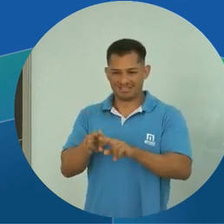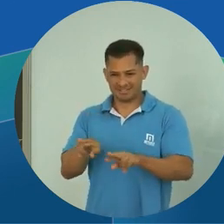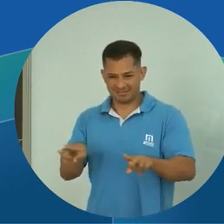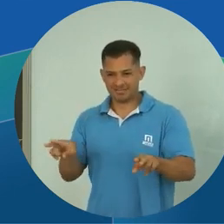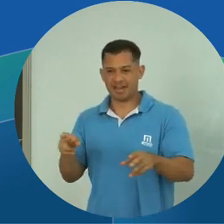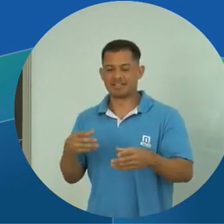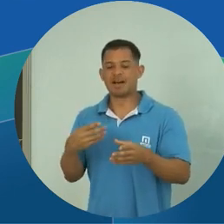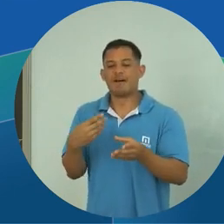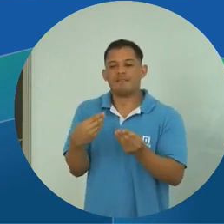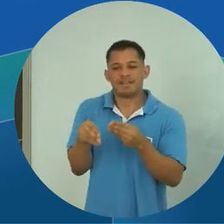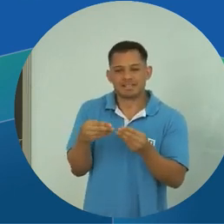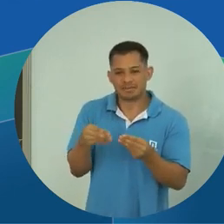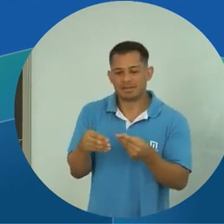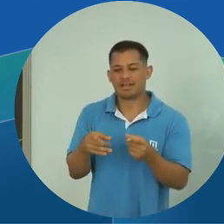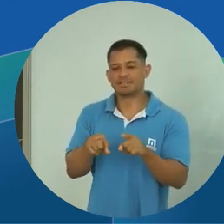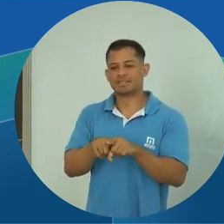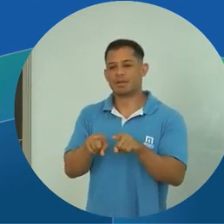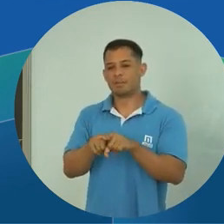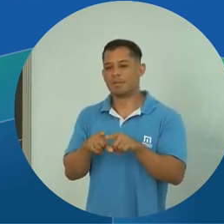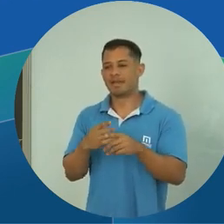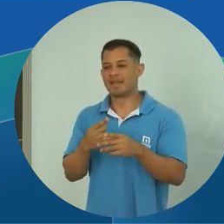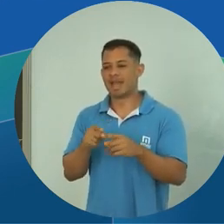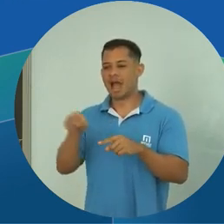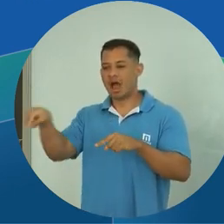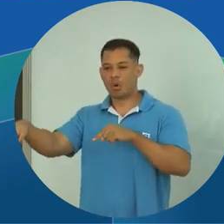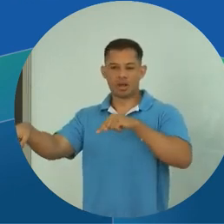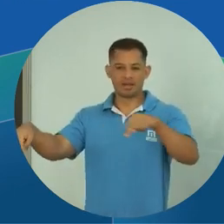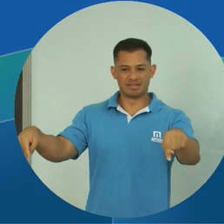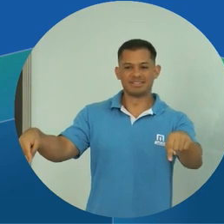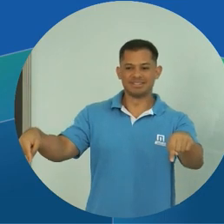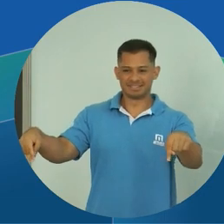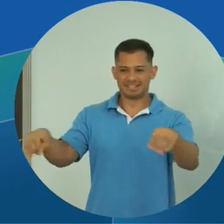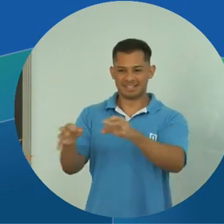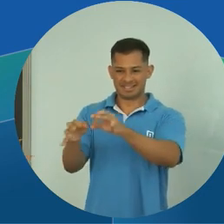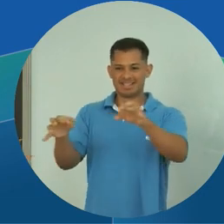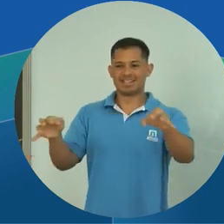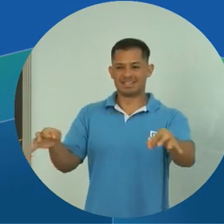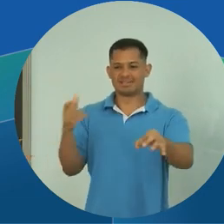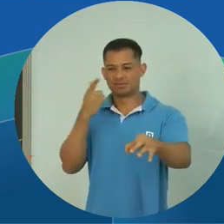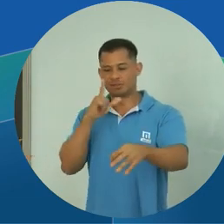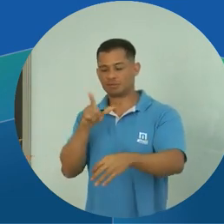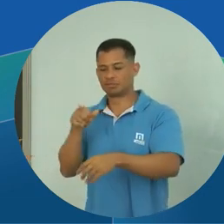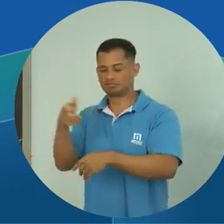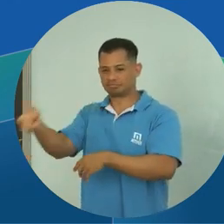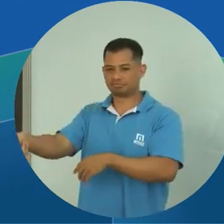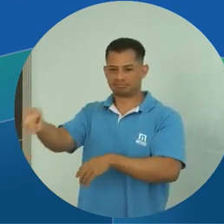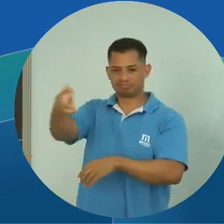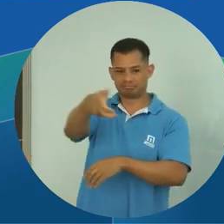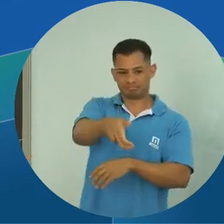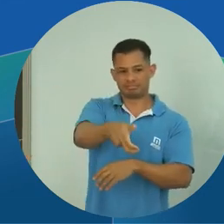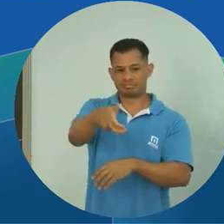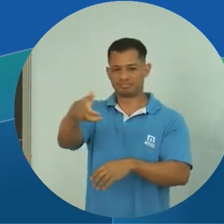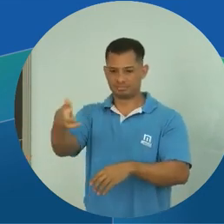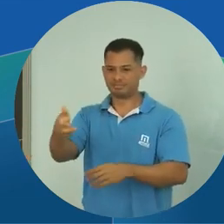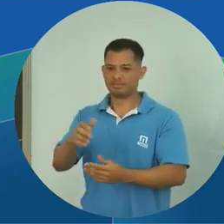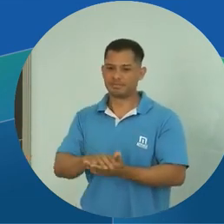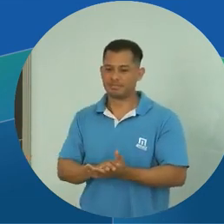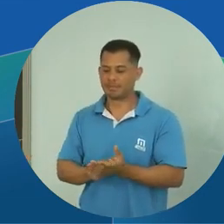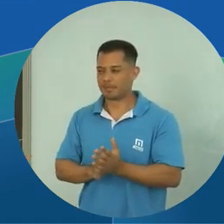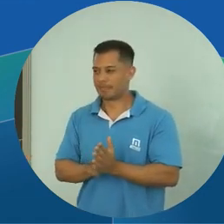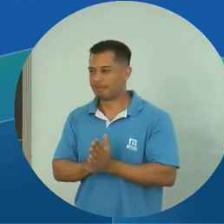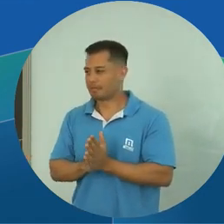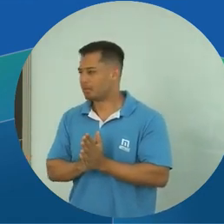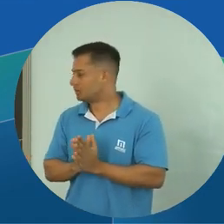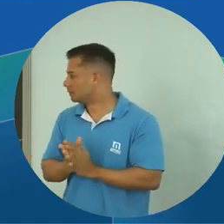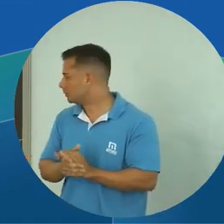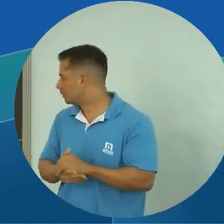flexibilidade e o alcance que a gente precisava. Não era o maior alcance, mas era o que a gente precisava. Então, para a gente, é o que valia.